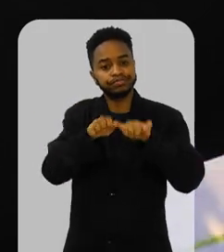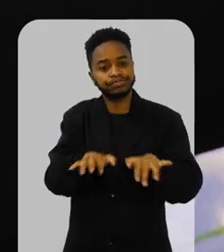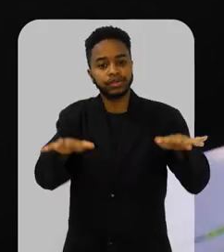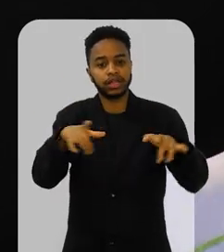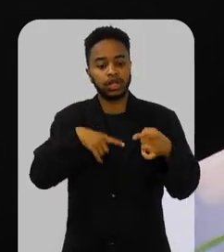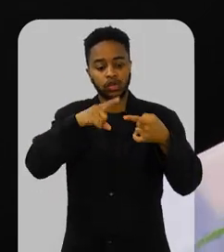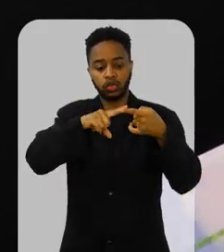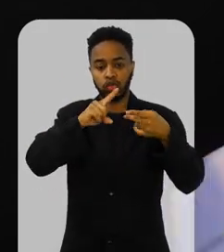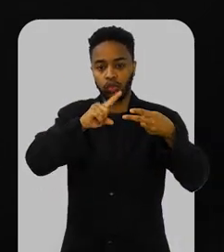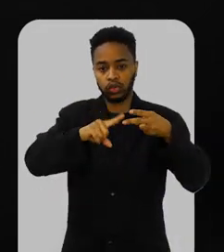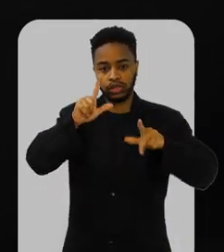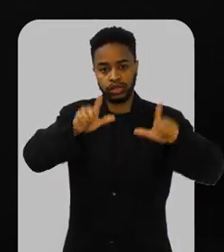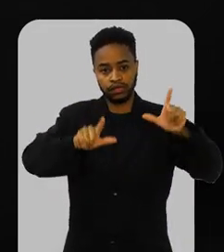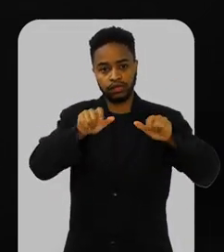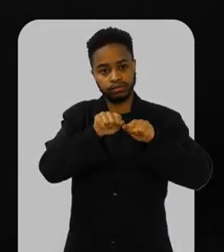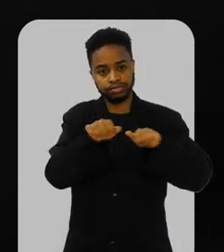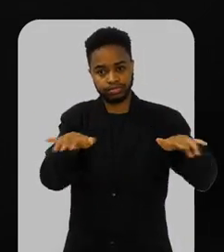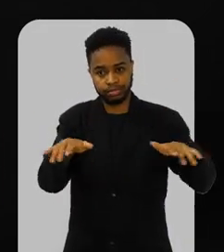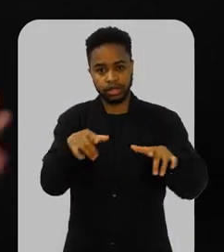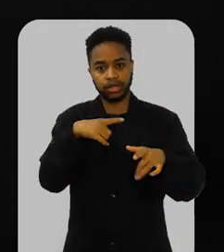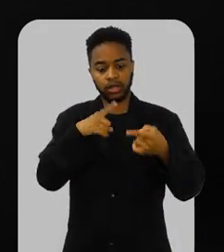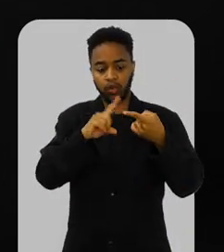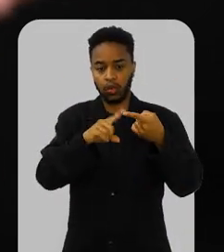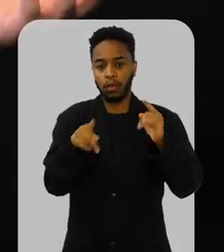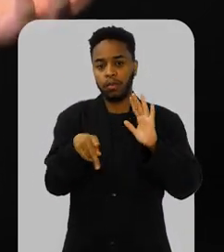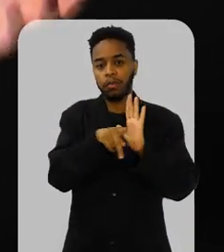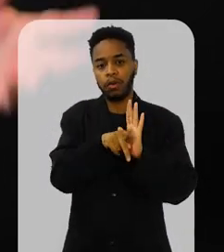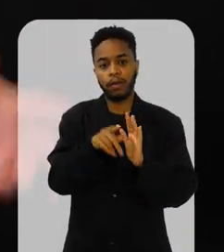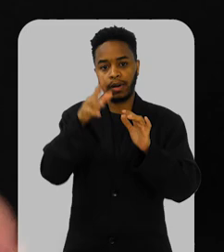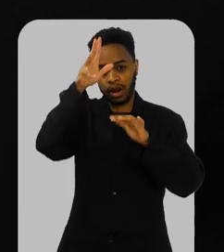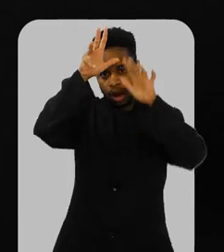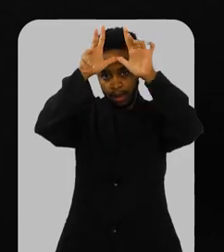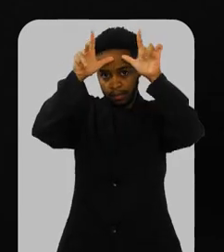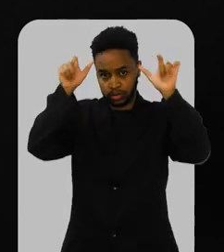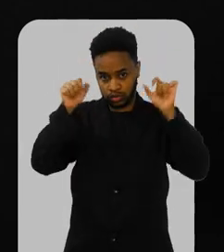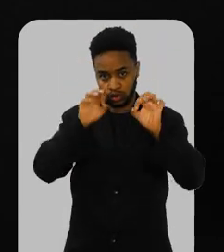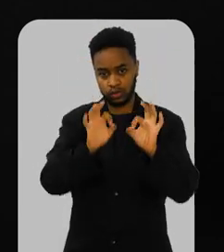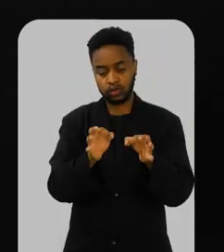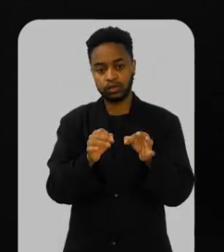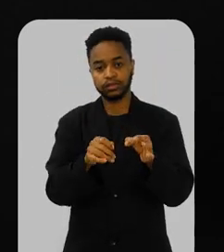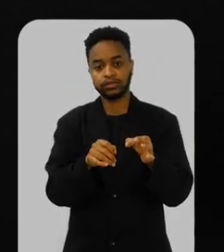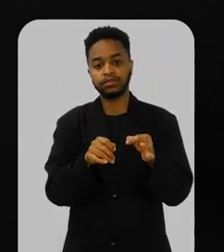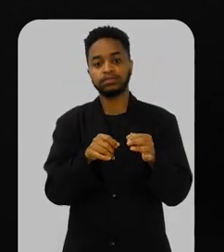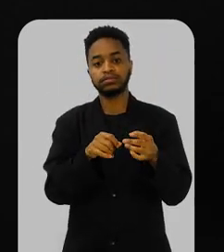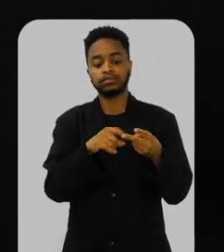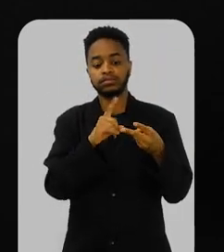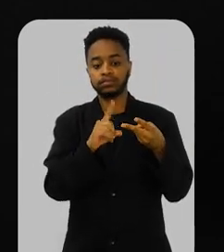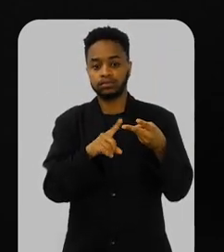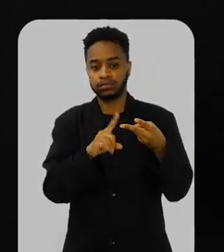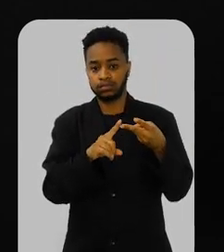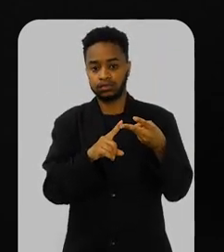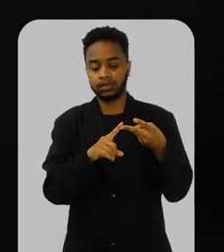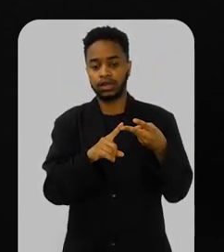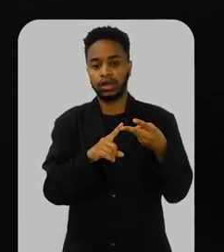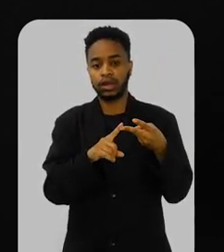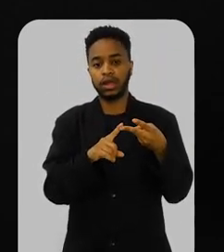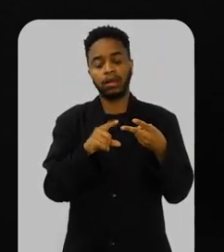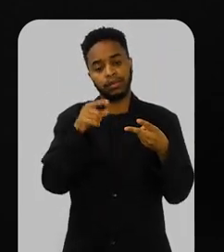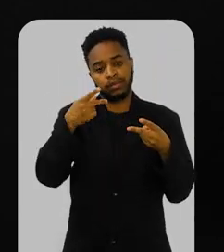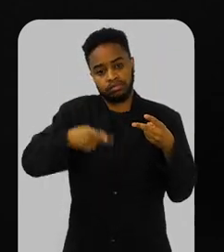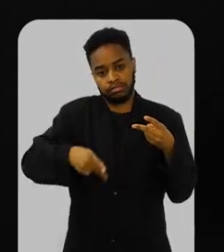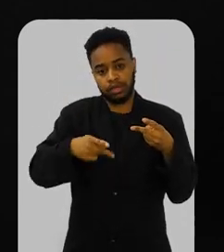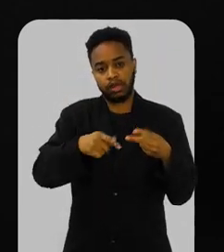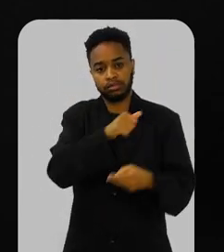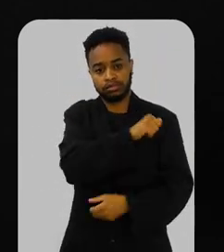múltipla, né? Vão ser 2 emissoras que vão estar responsáveis. É uma emissora própria lá do Amazonas, né? A rede lá, e também essa